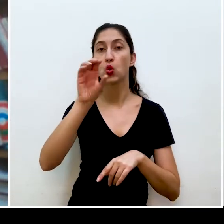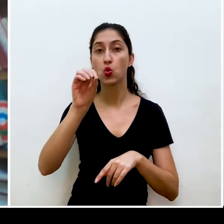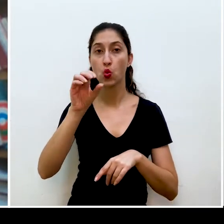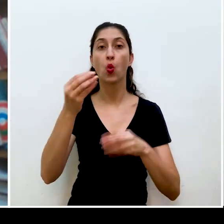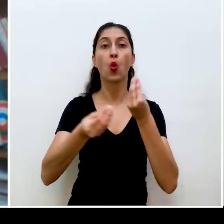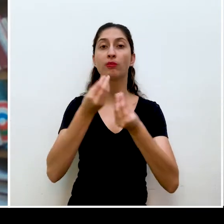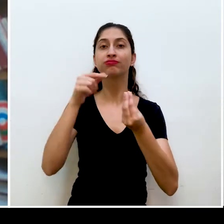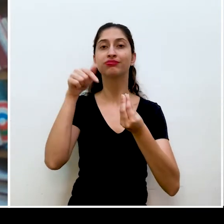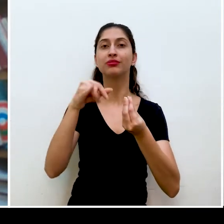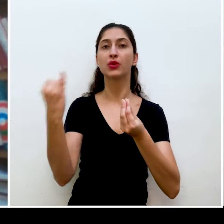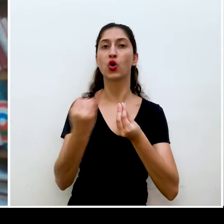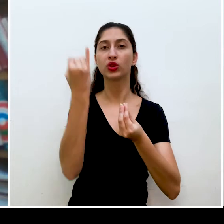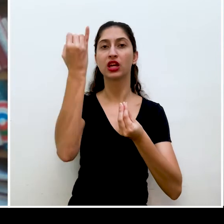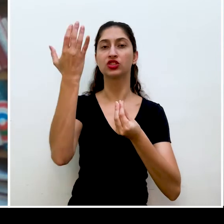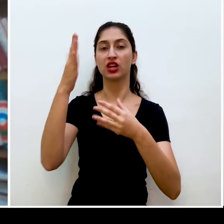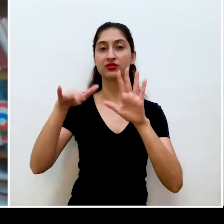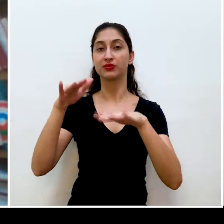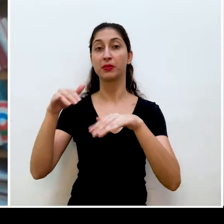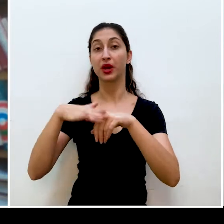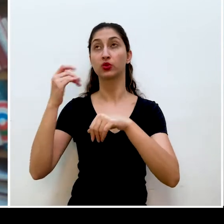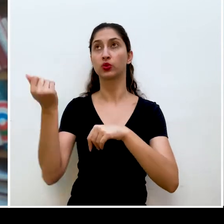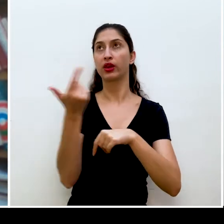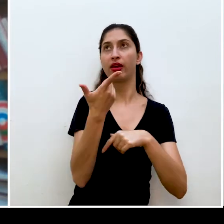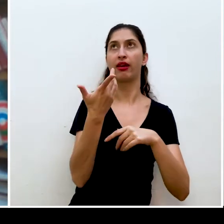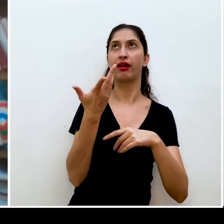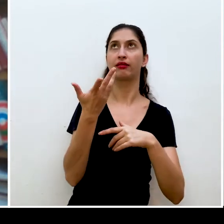mais importantes do que a da própria deficiência